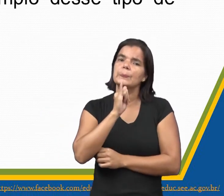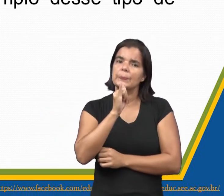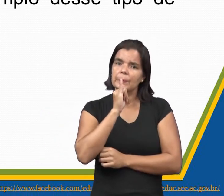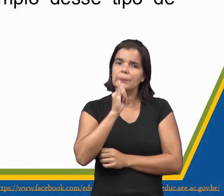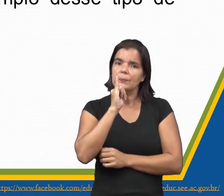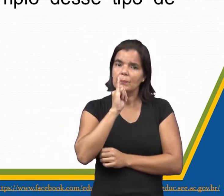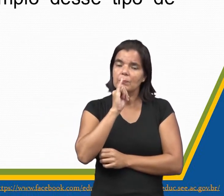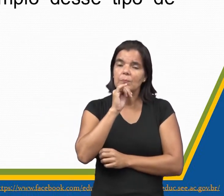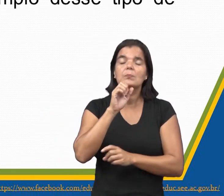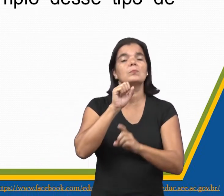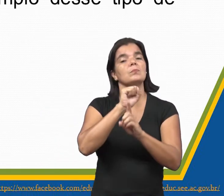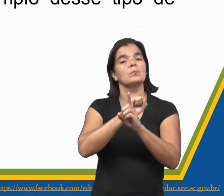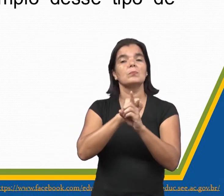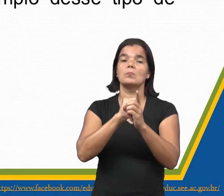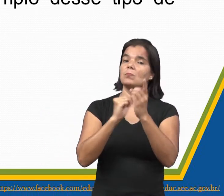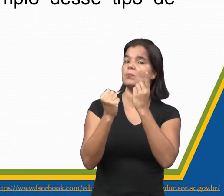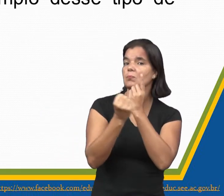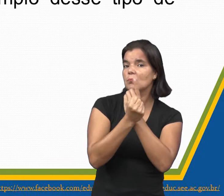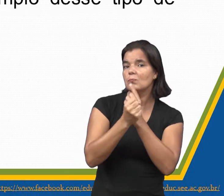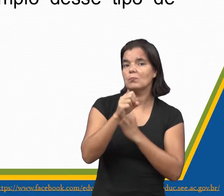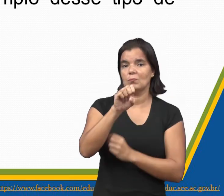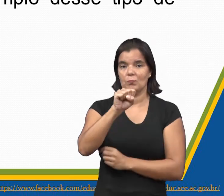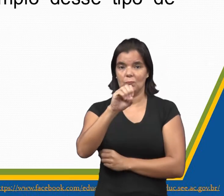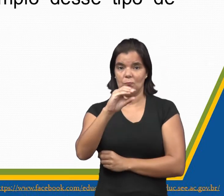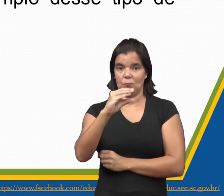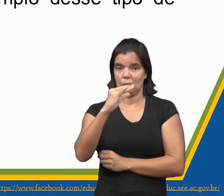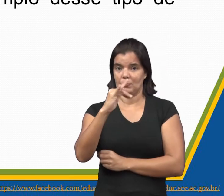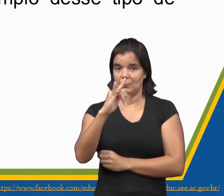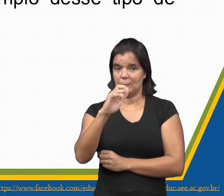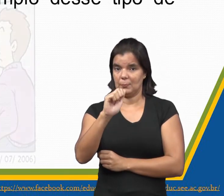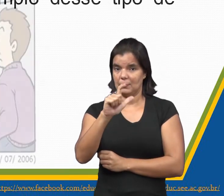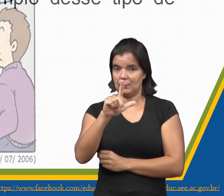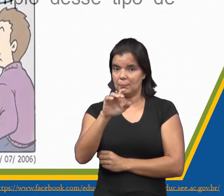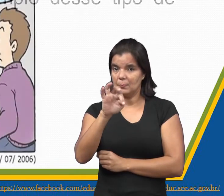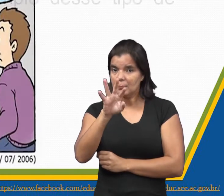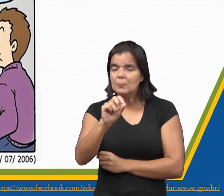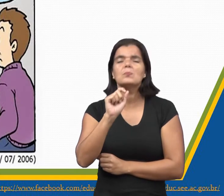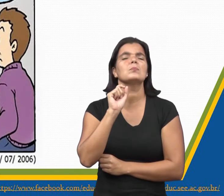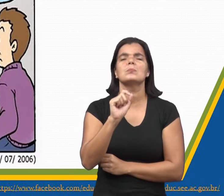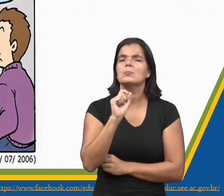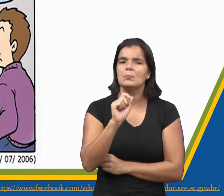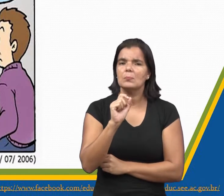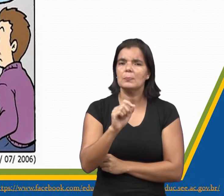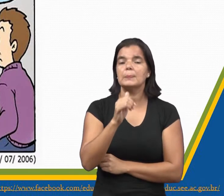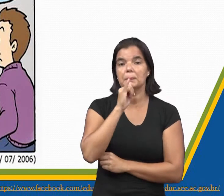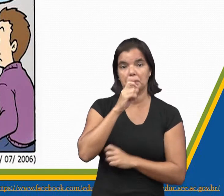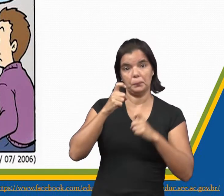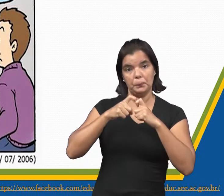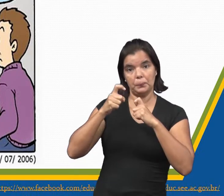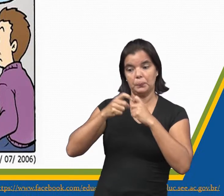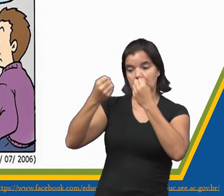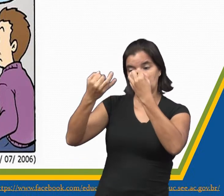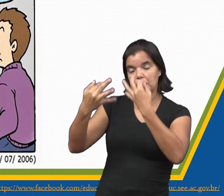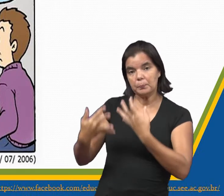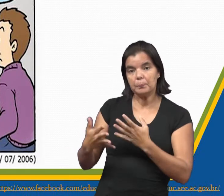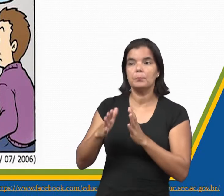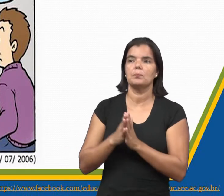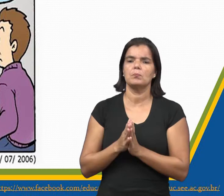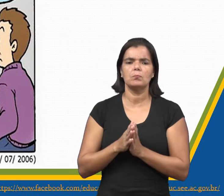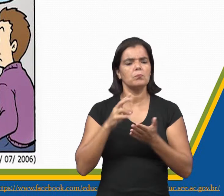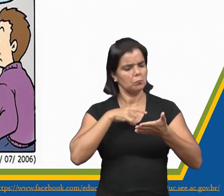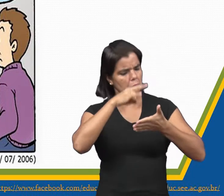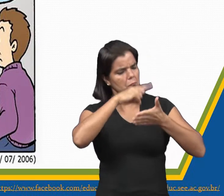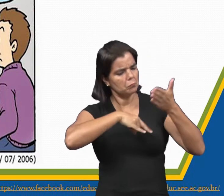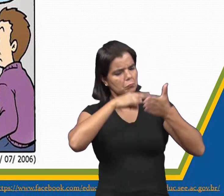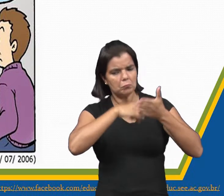socioletos. O que é isso? Olha só o exemplo aí, ó. o médico fala o seguinte: de acordo com o laudo,